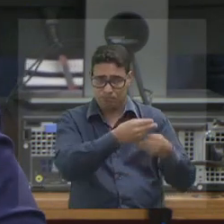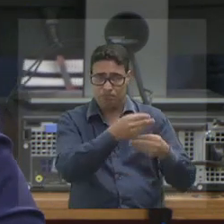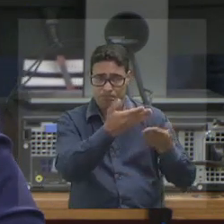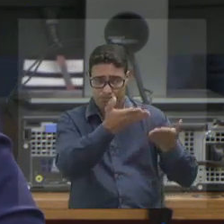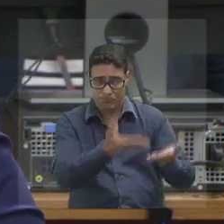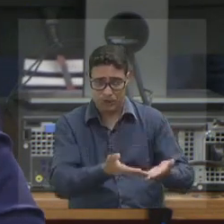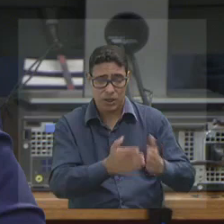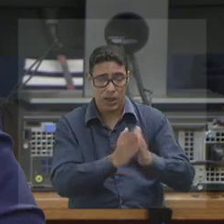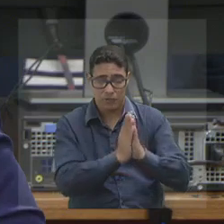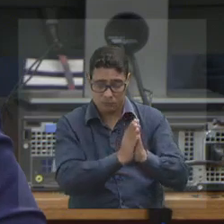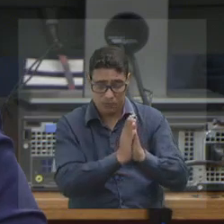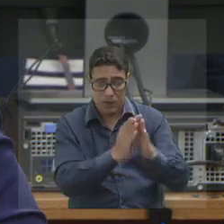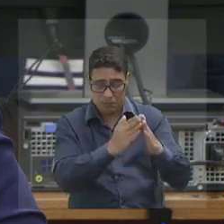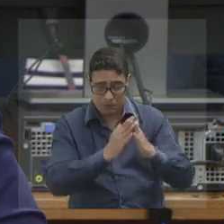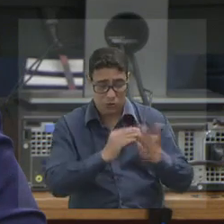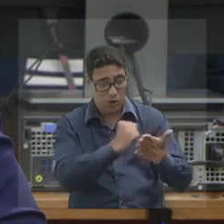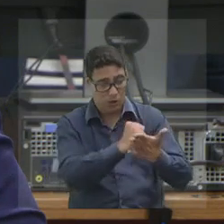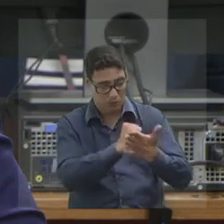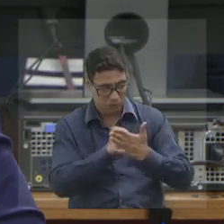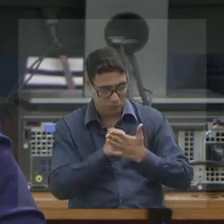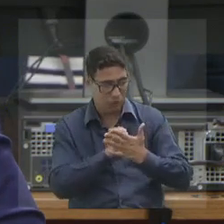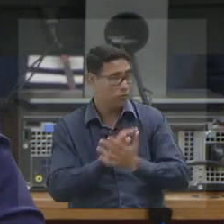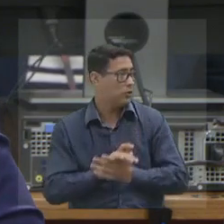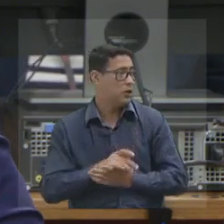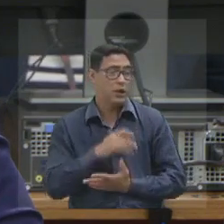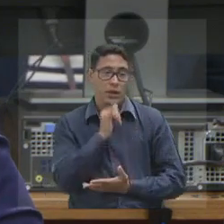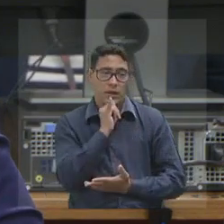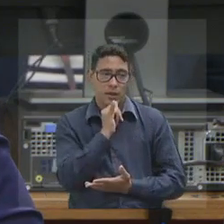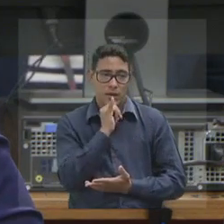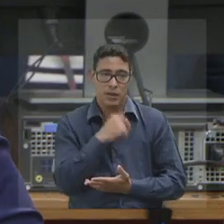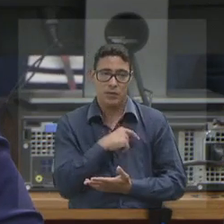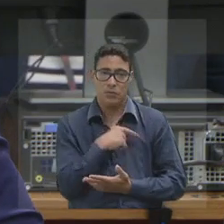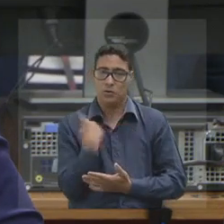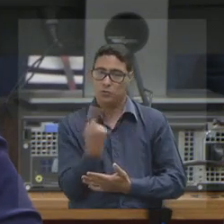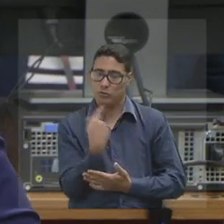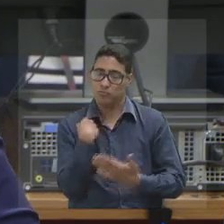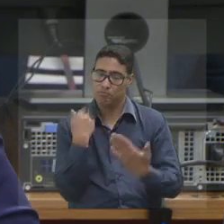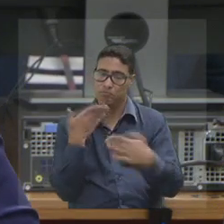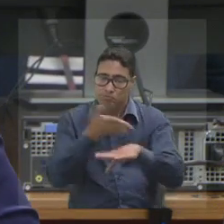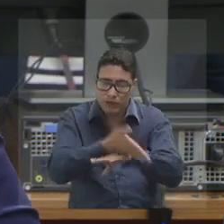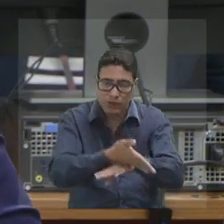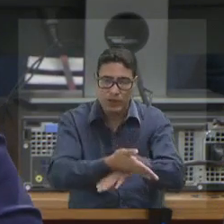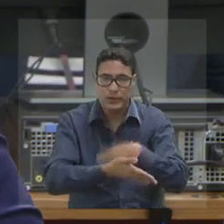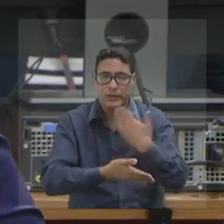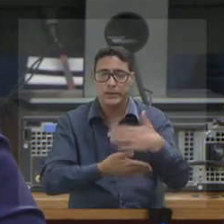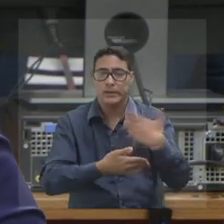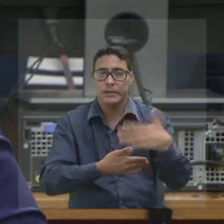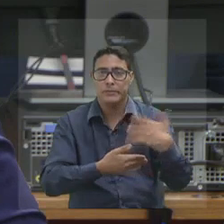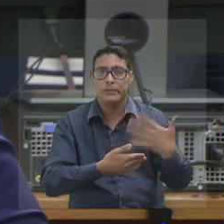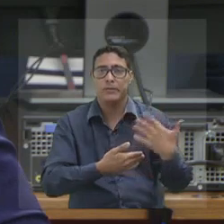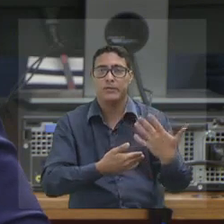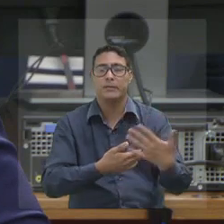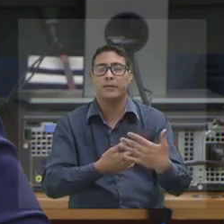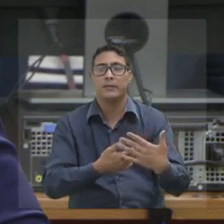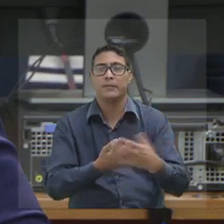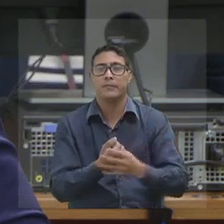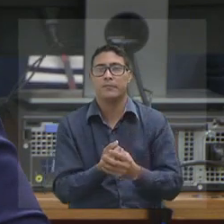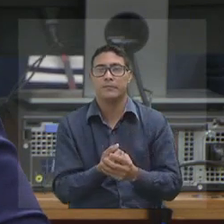pedindo o apoio Provavelmente nós entraremos né em breve com uma uma